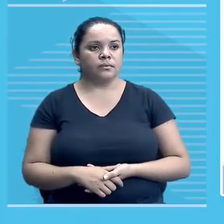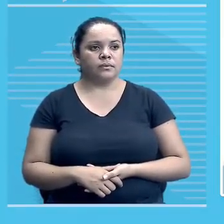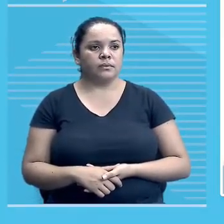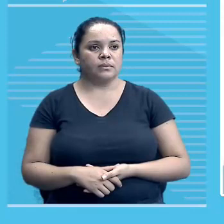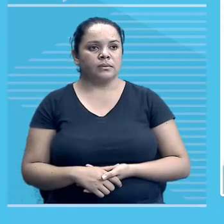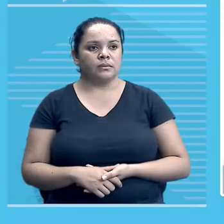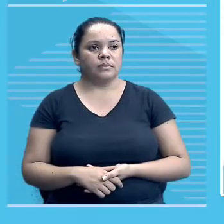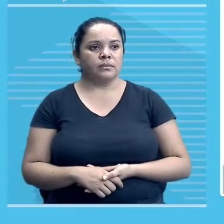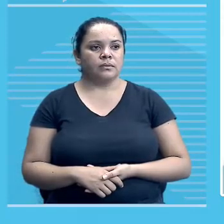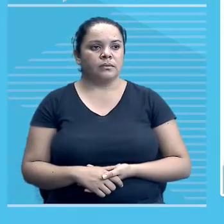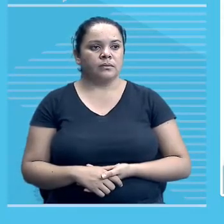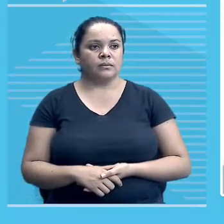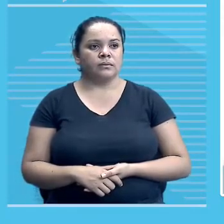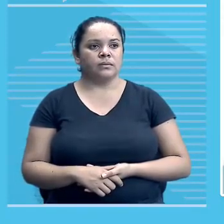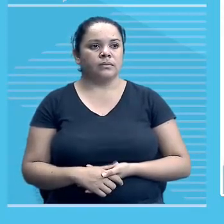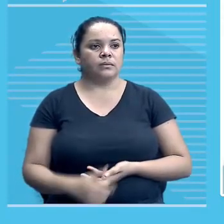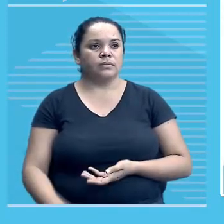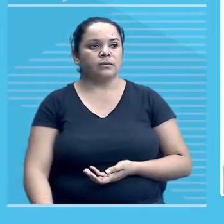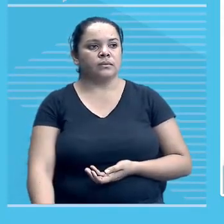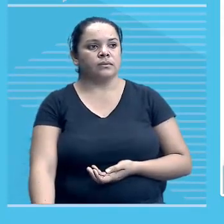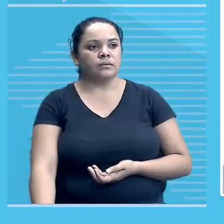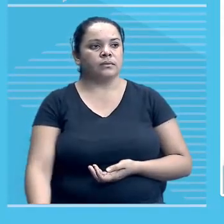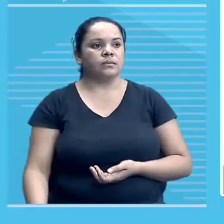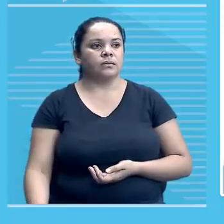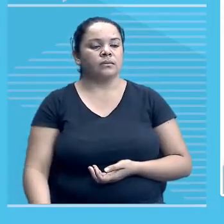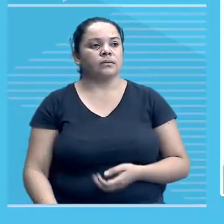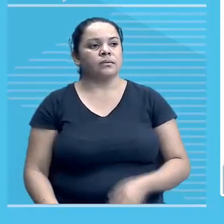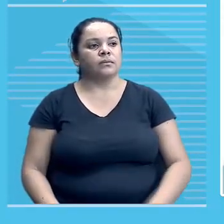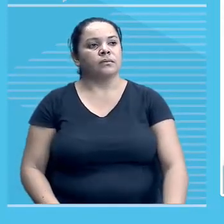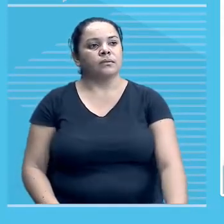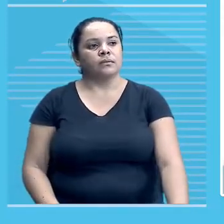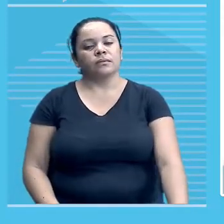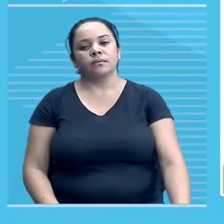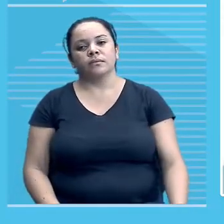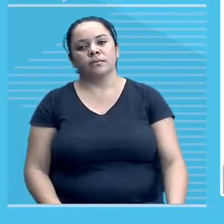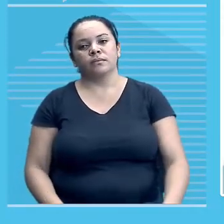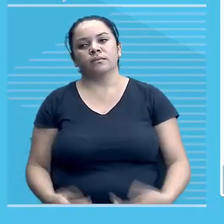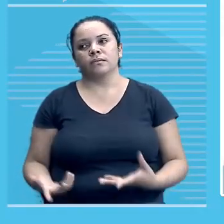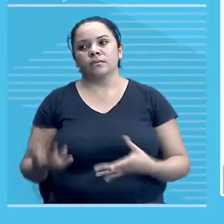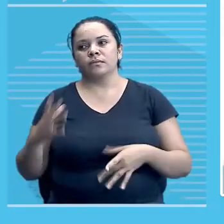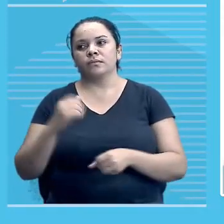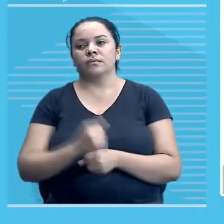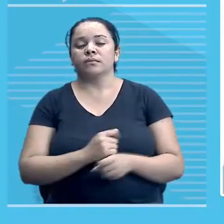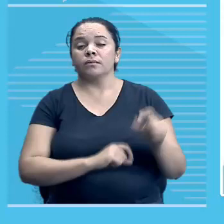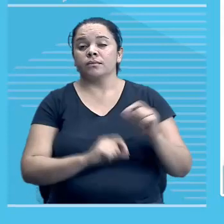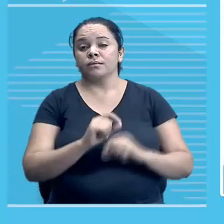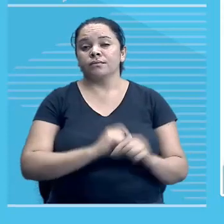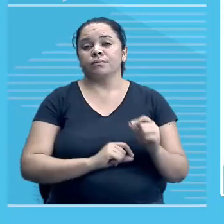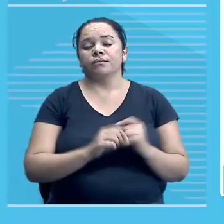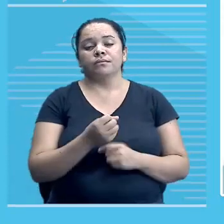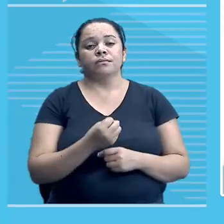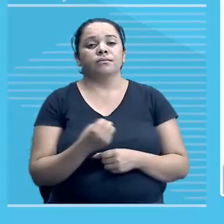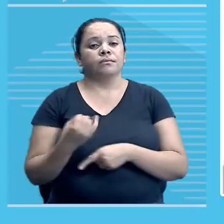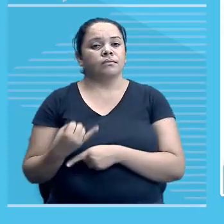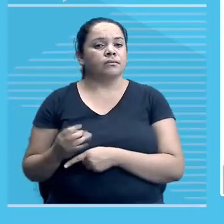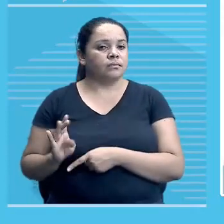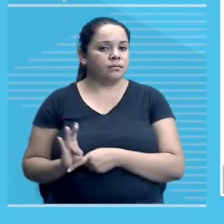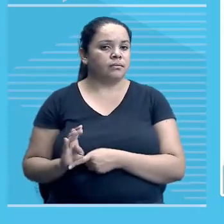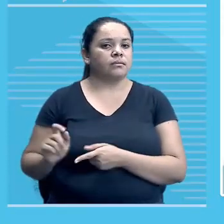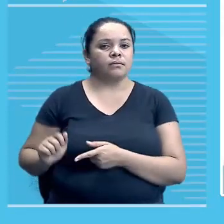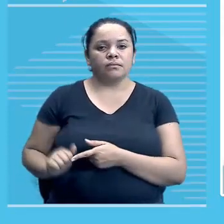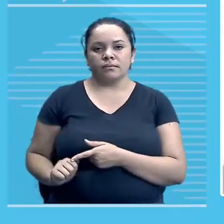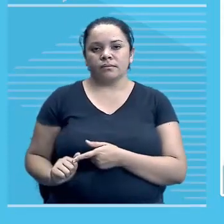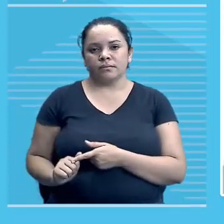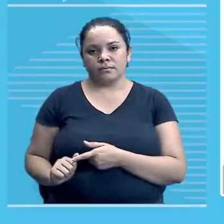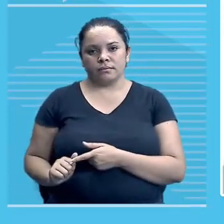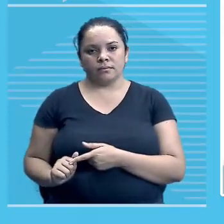12. Então, a soma, né, André, como tu já até matou a questão aí, é o quê? Menos B sobre A. Aí